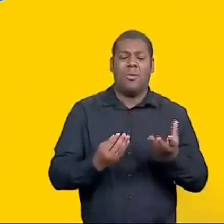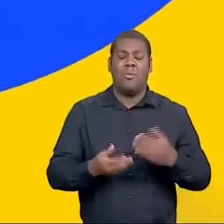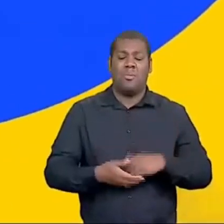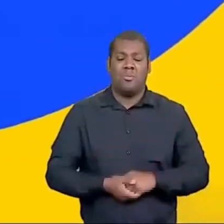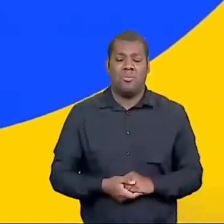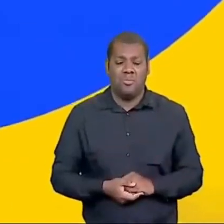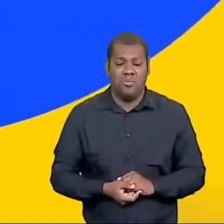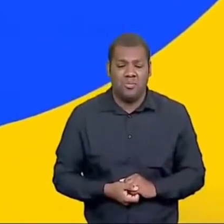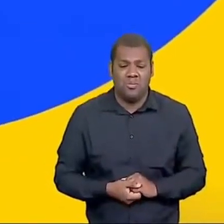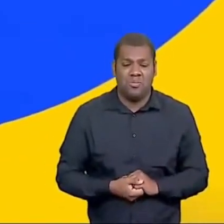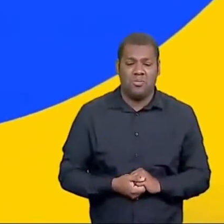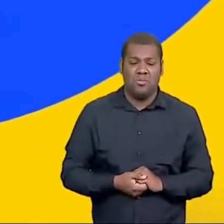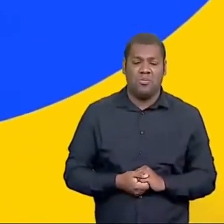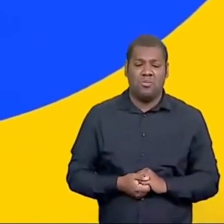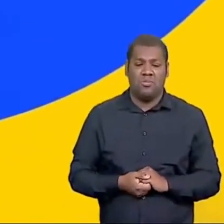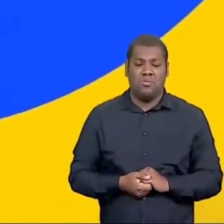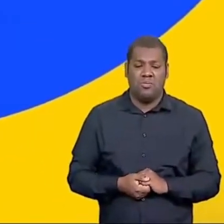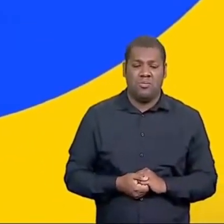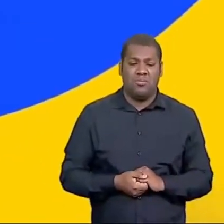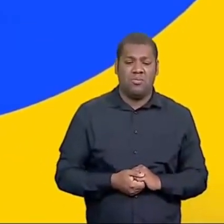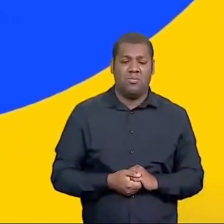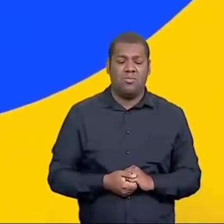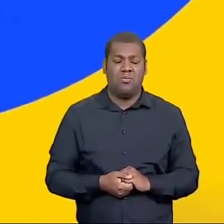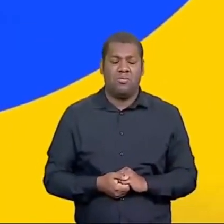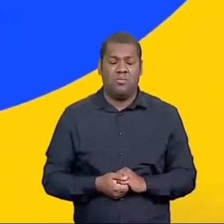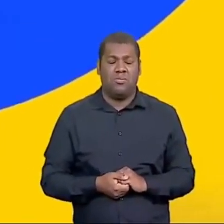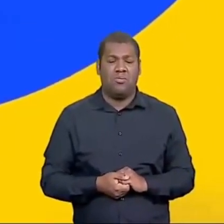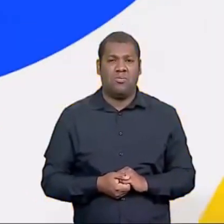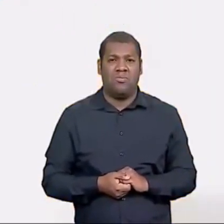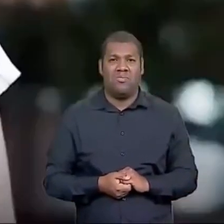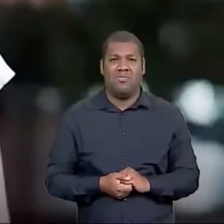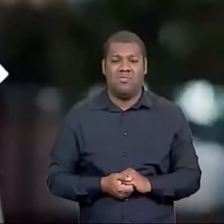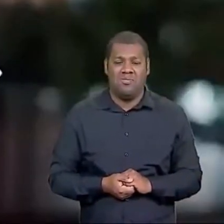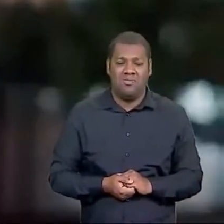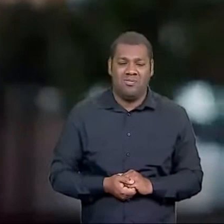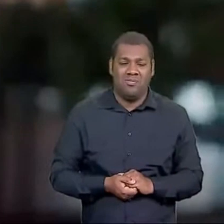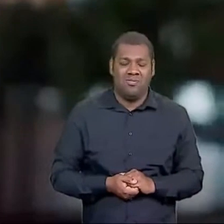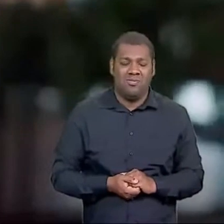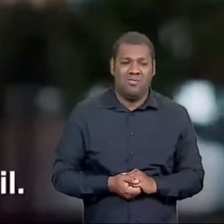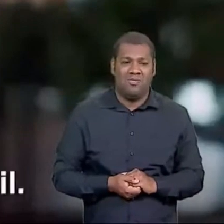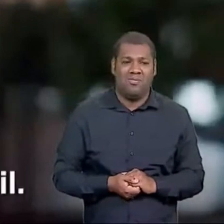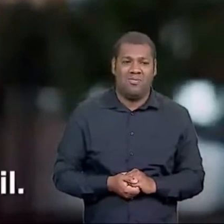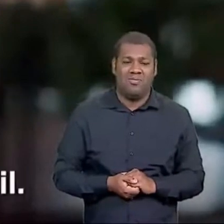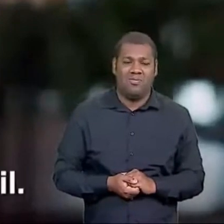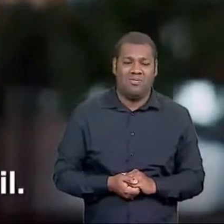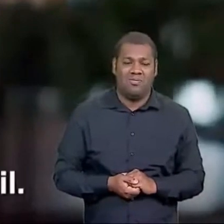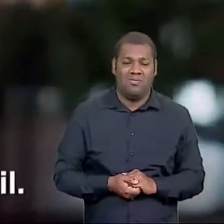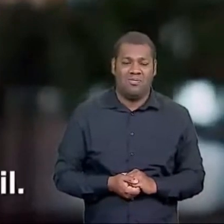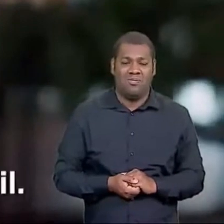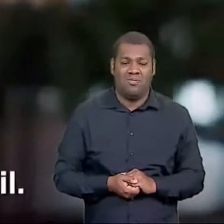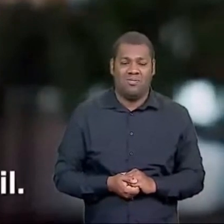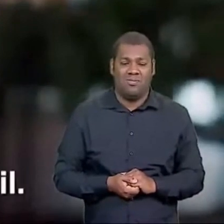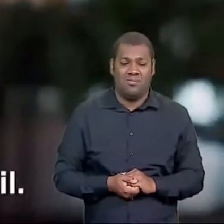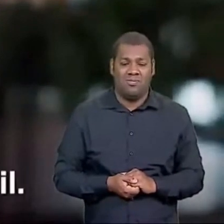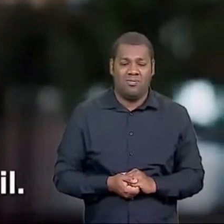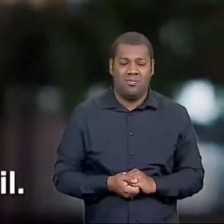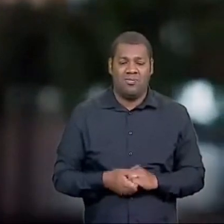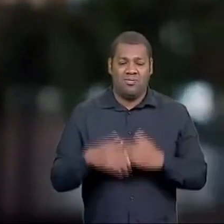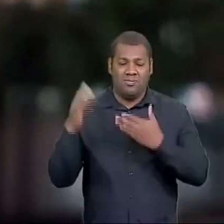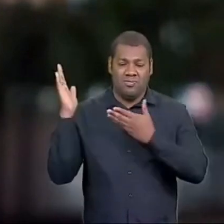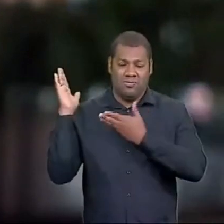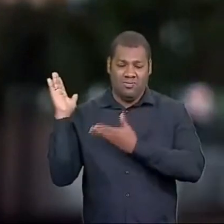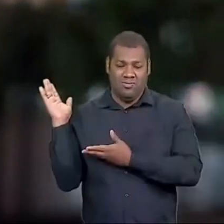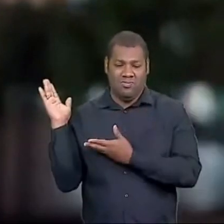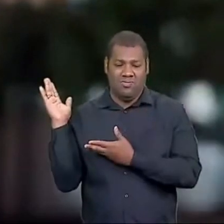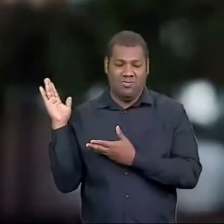Prazer estar aqui, senhor. Eu gostaria. Olá, sou Gracinha Donato, da Via Campesina